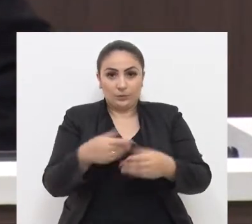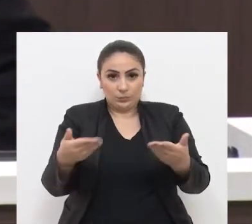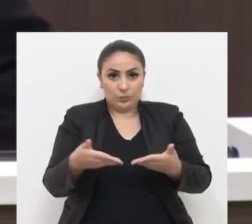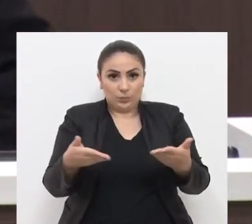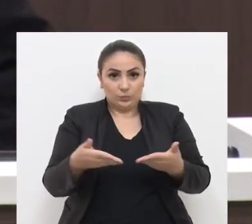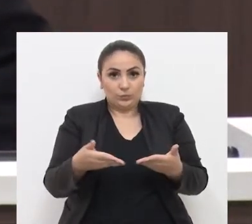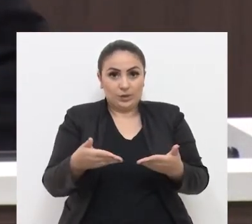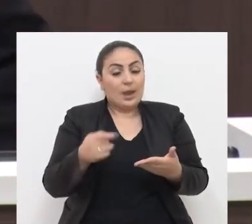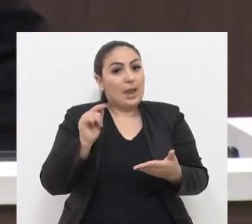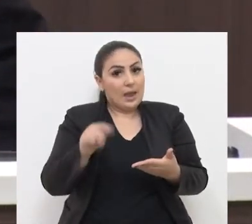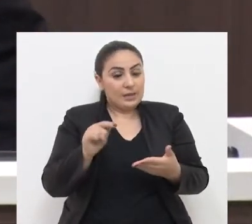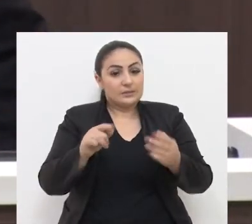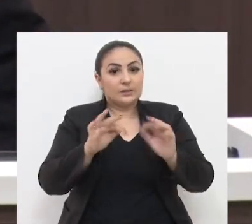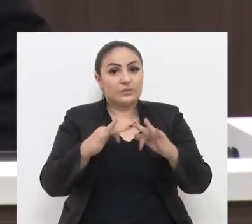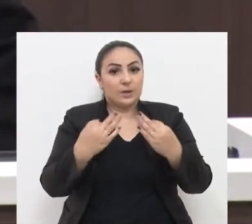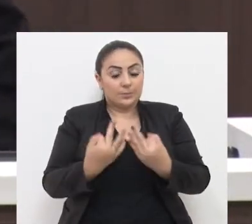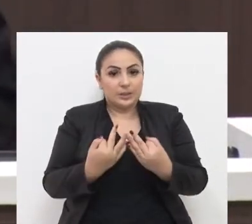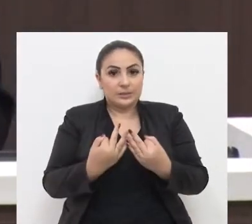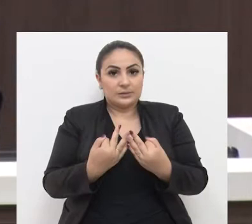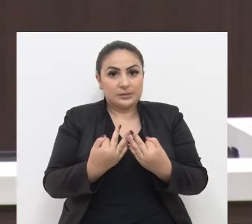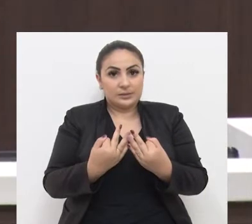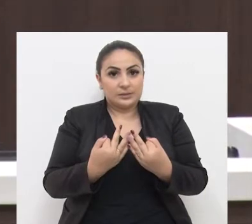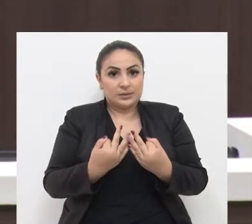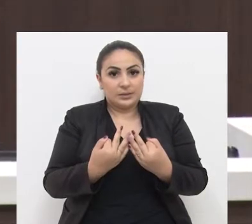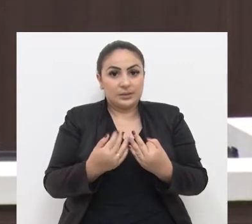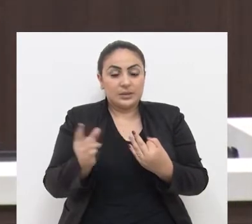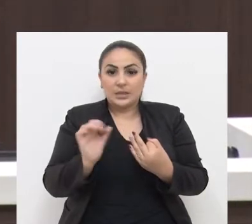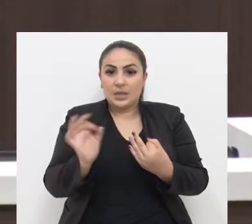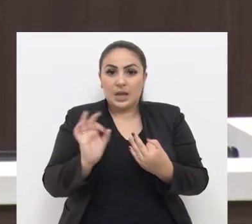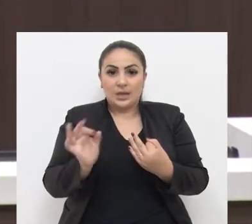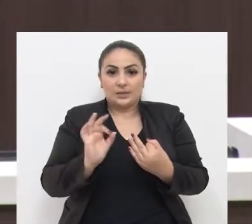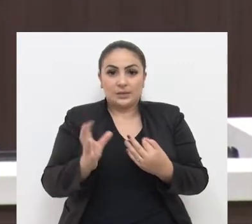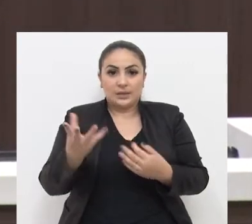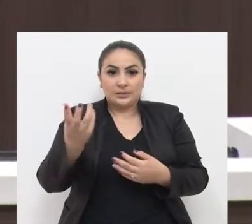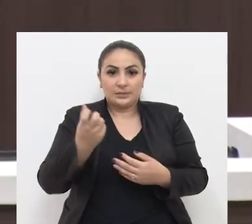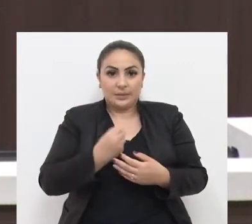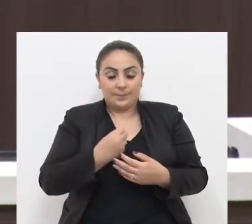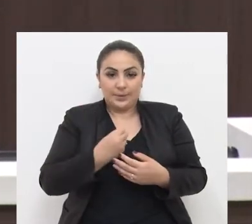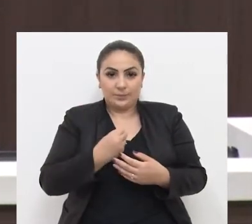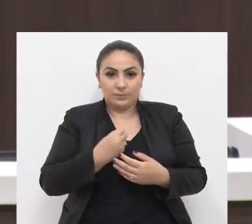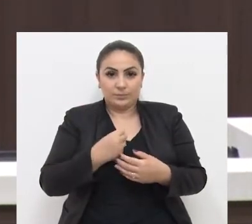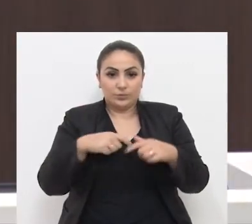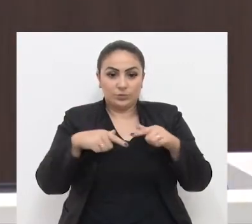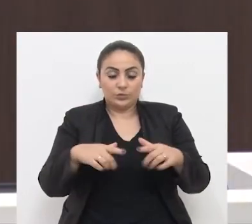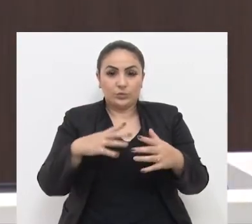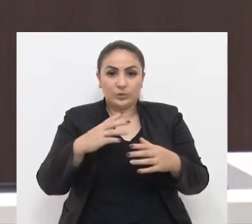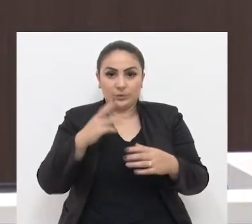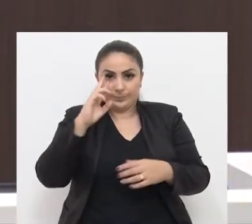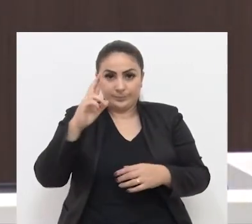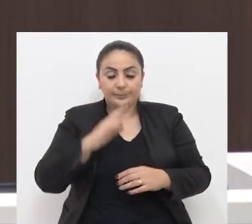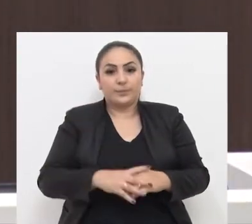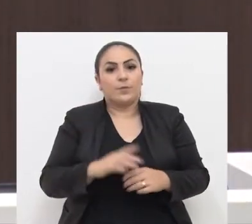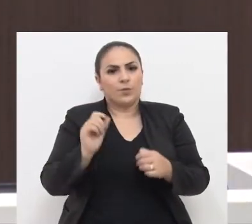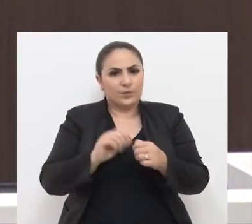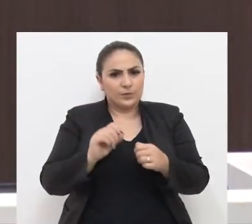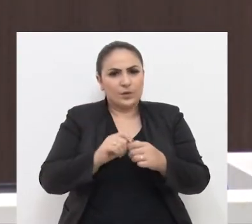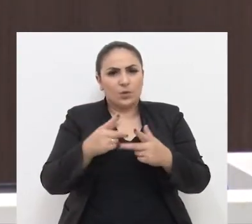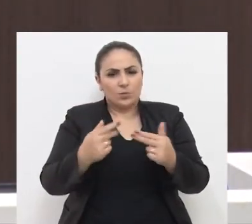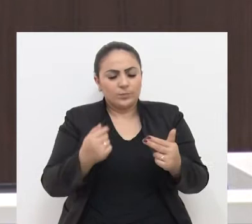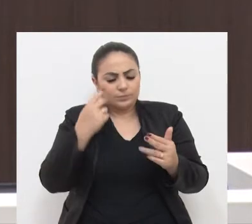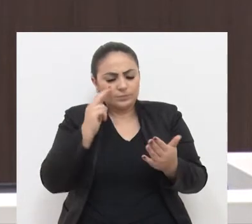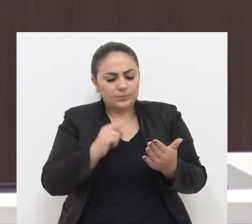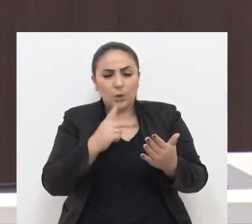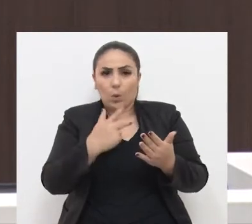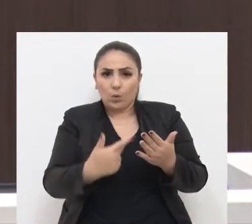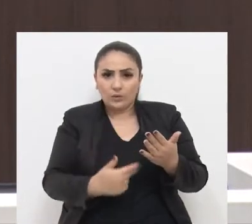momento, essas famílias não receberam o seu título de posse. Foram feitas algumas